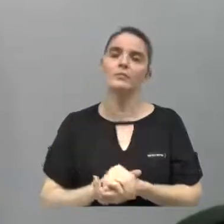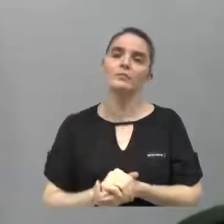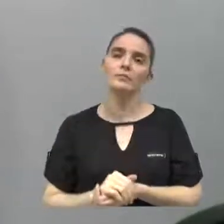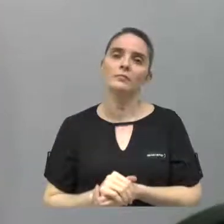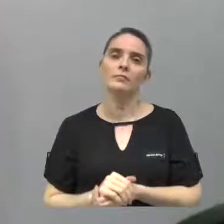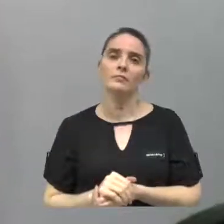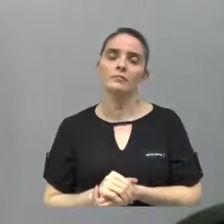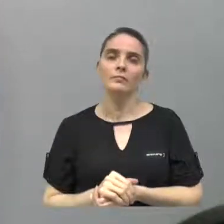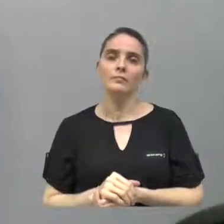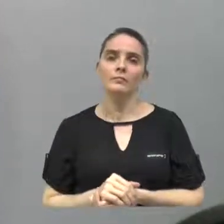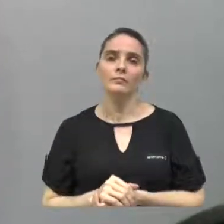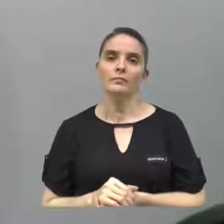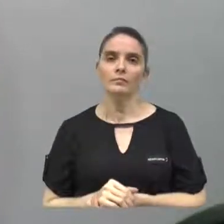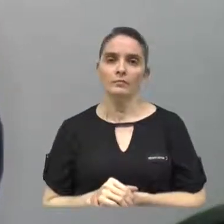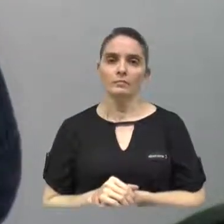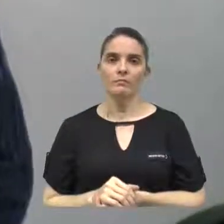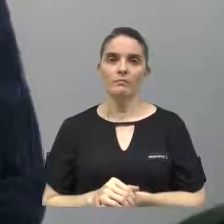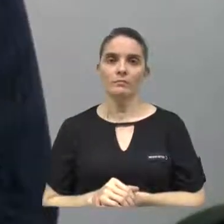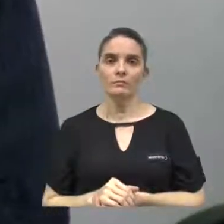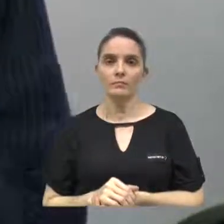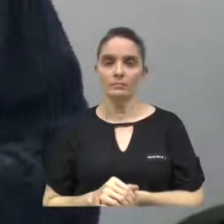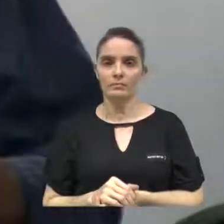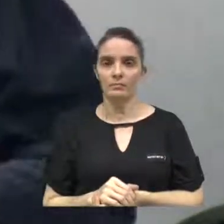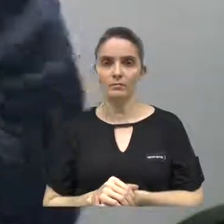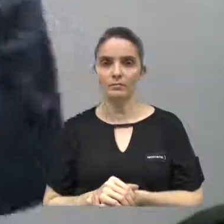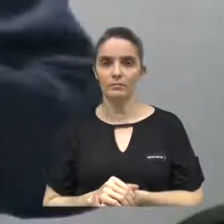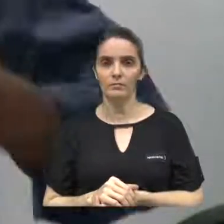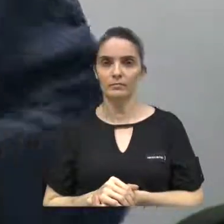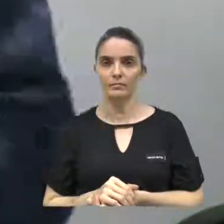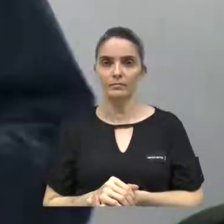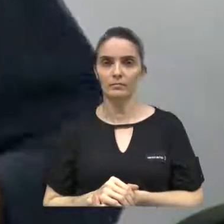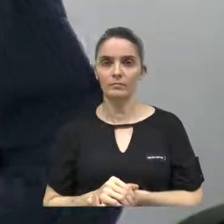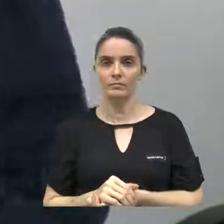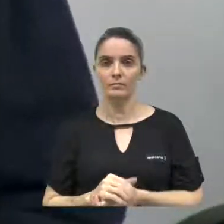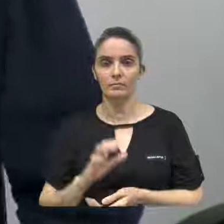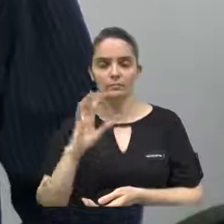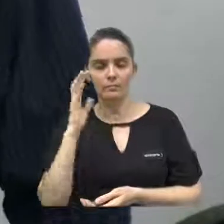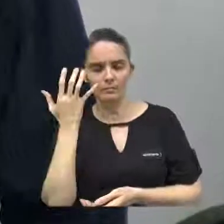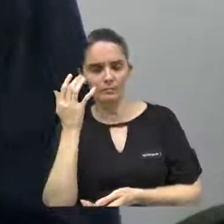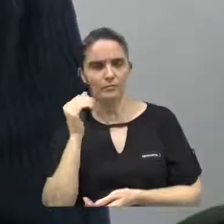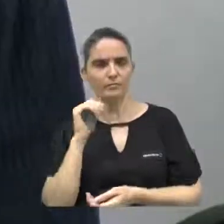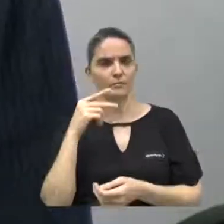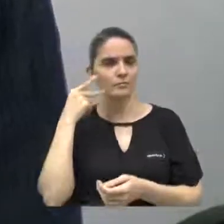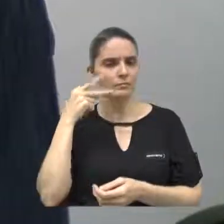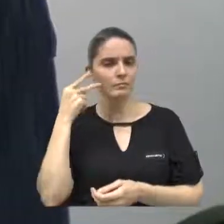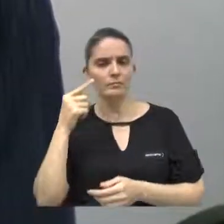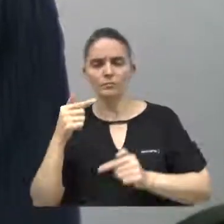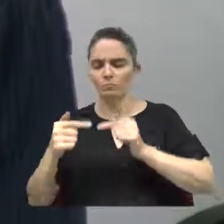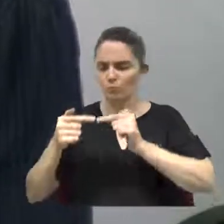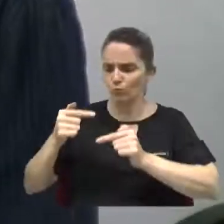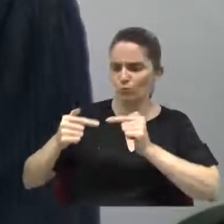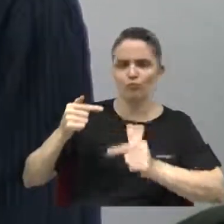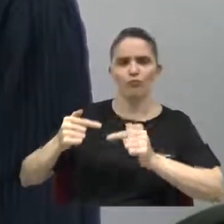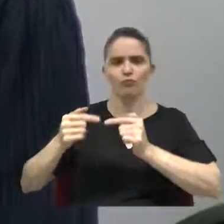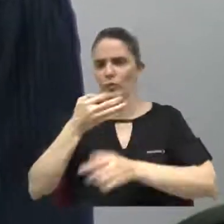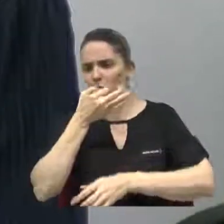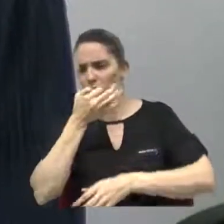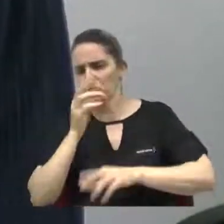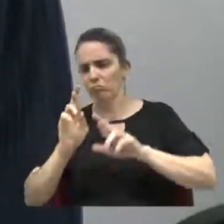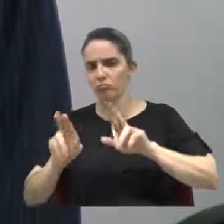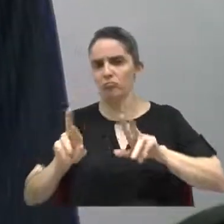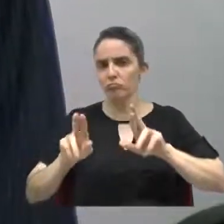das nossas obrigações. Nós, às vezes, nos degradamos aqui em termos de partido, situações diferentes, né, vereador